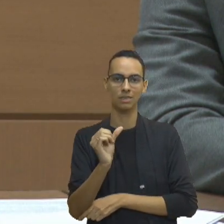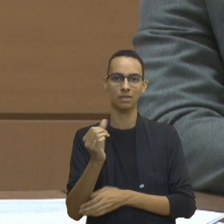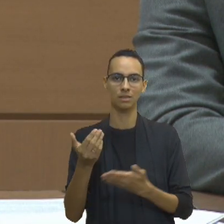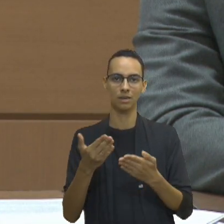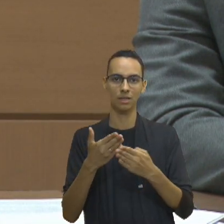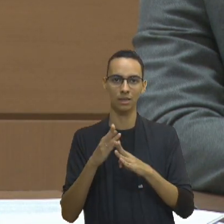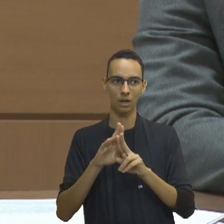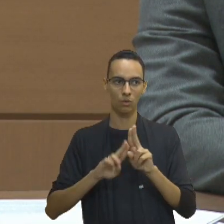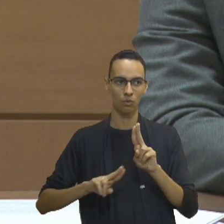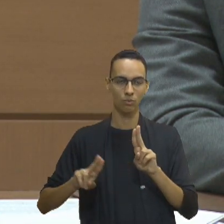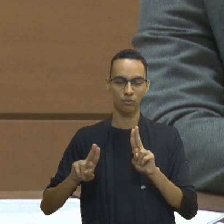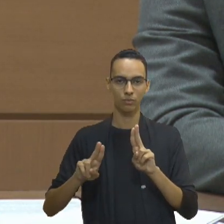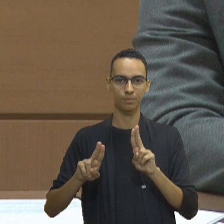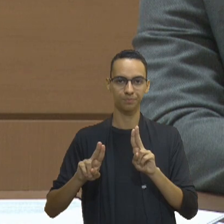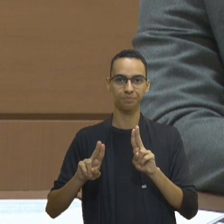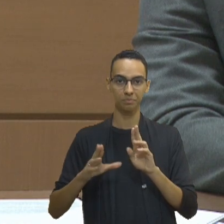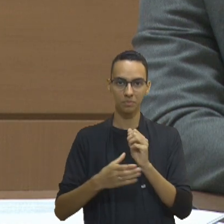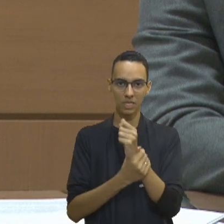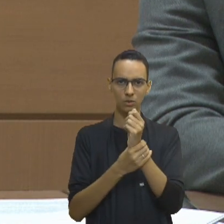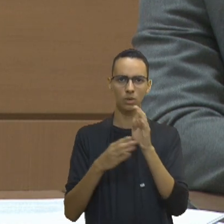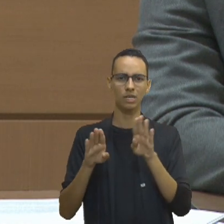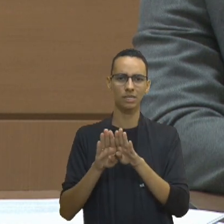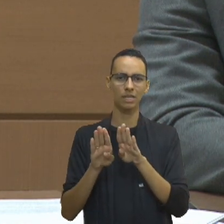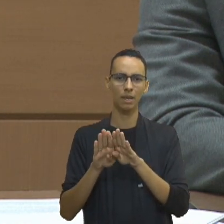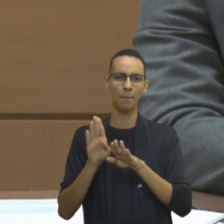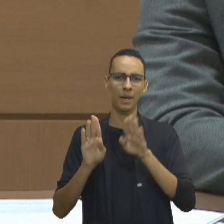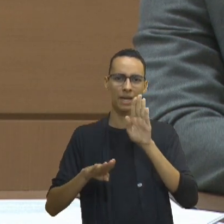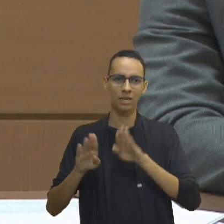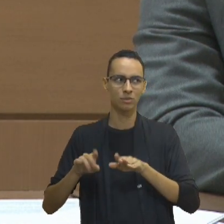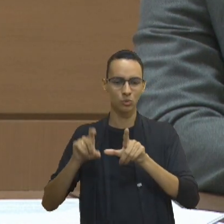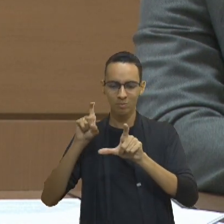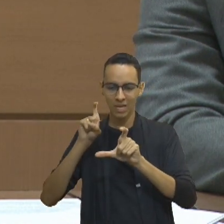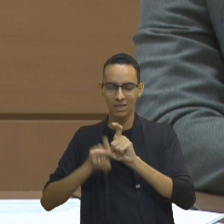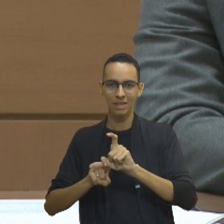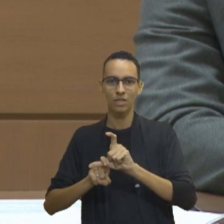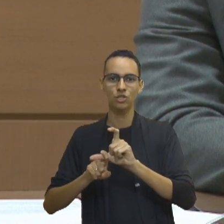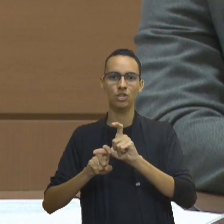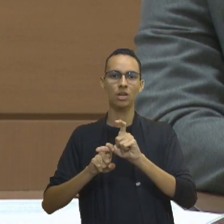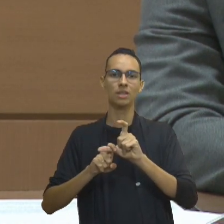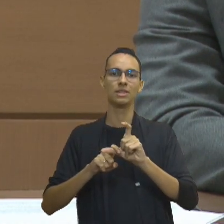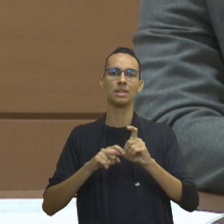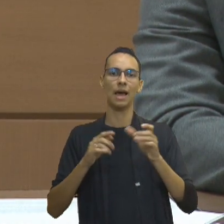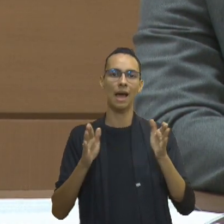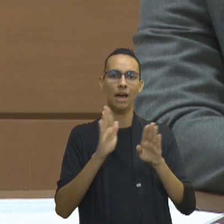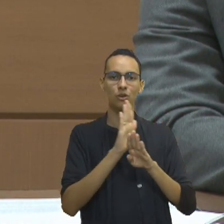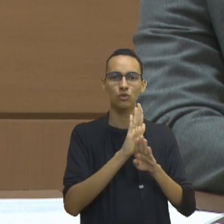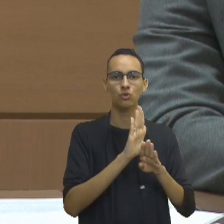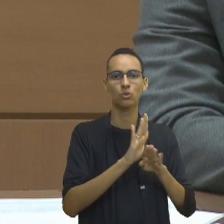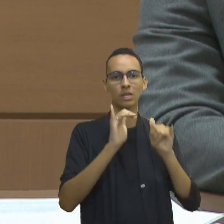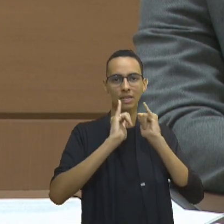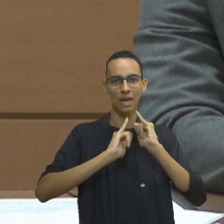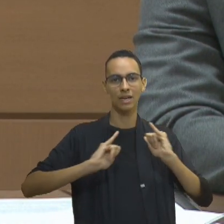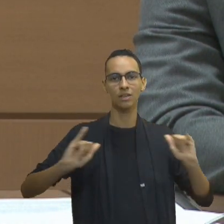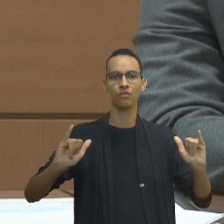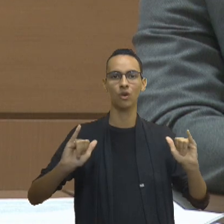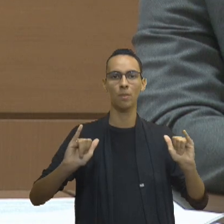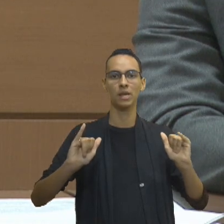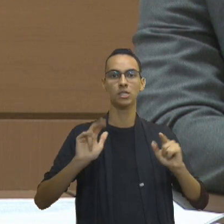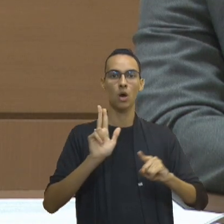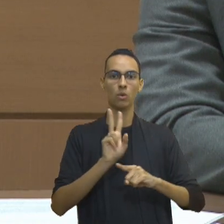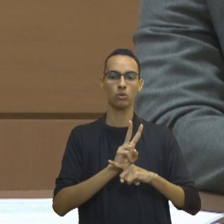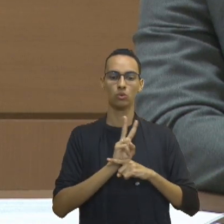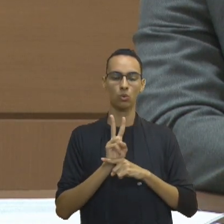A segurança também depende da colaboração, informação e prevenção. Por isso, estamos